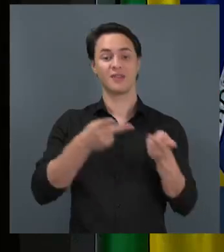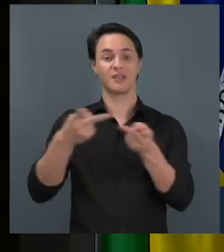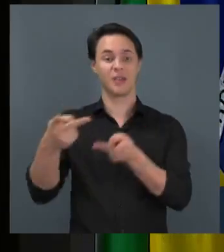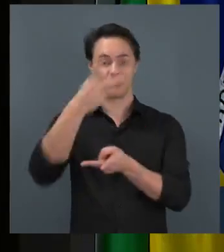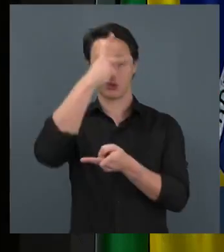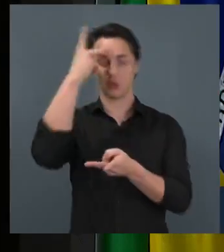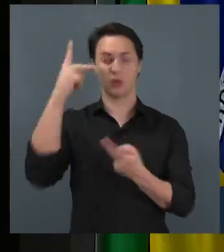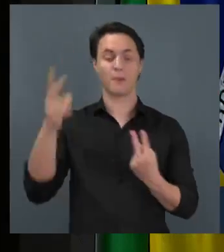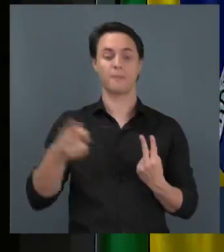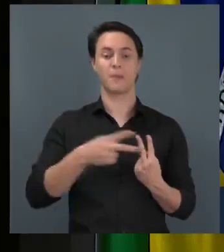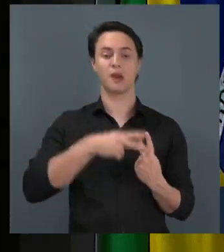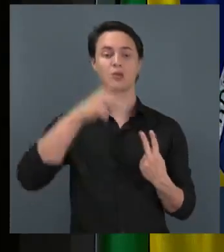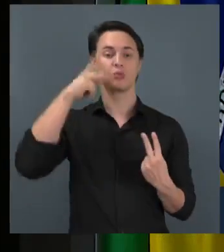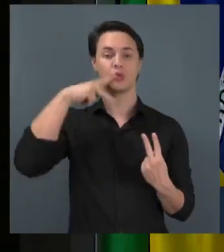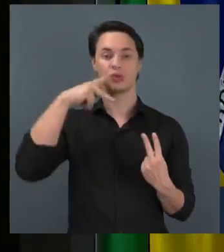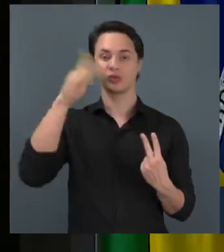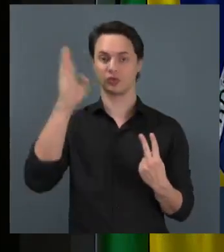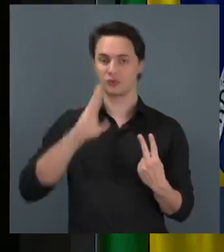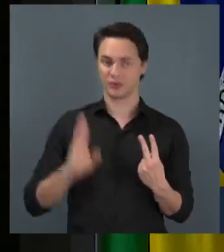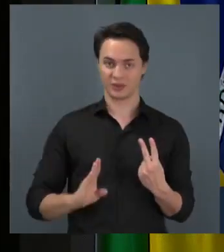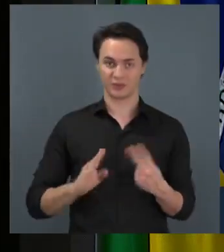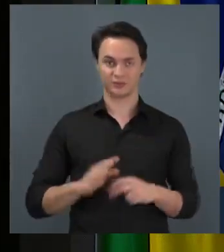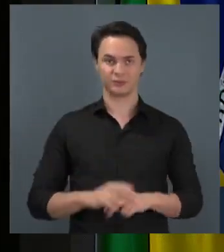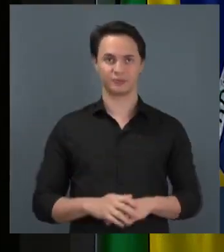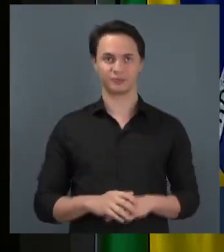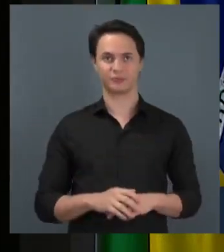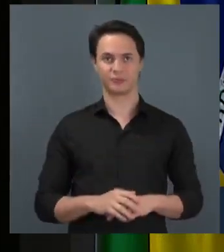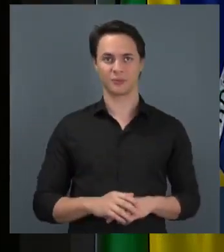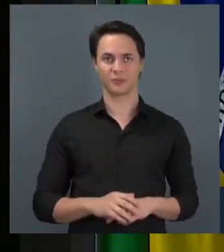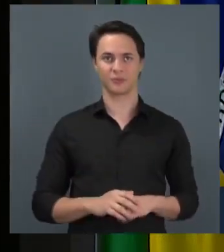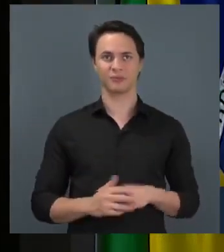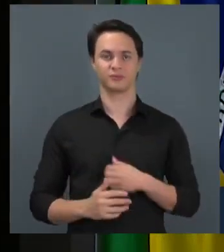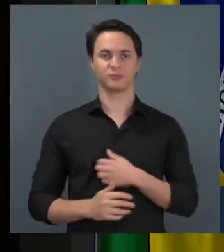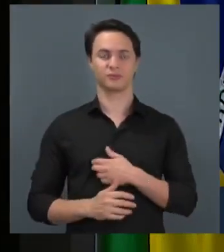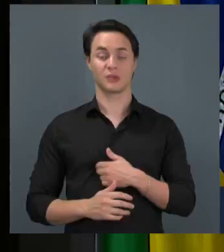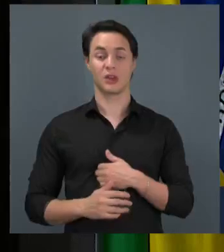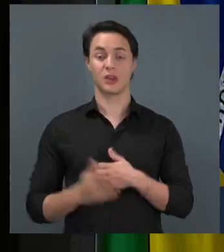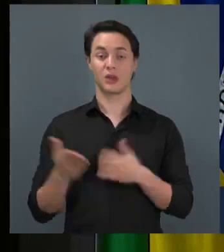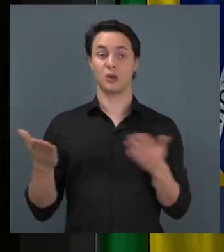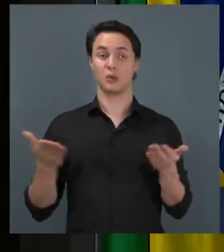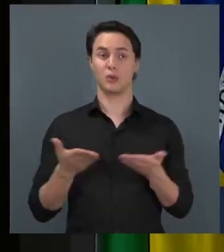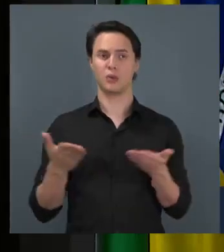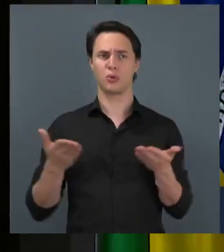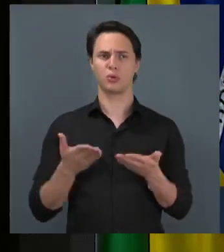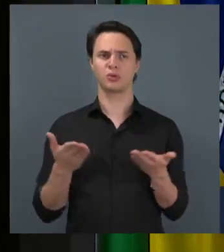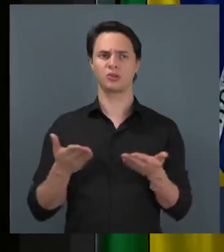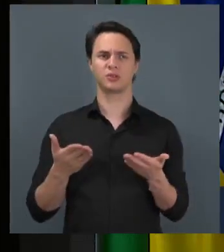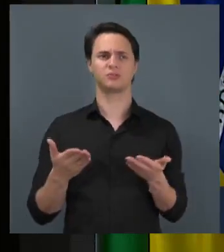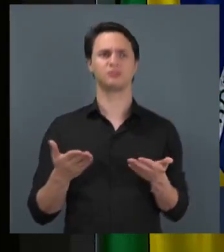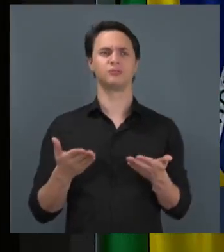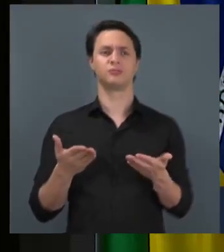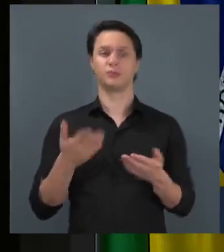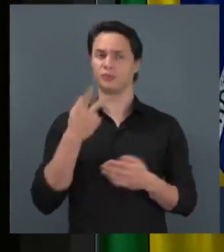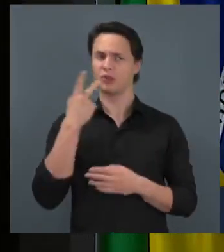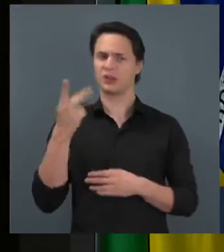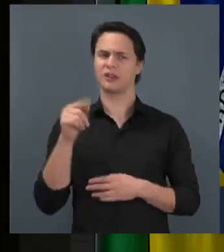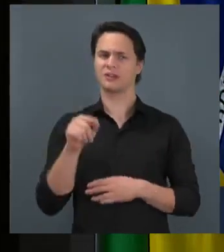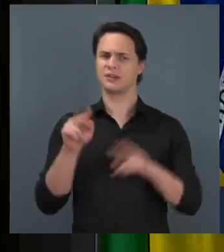foram àquele país. E eu trago aqui, senhor presidente, não apenas pela sensibilidade do